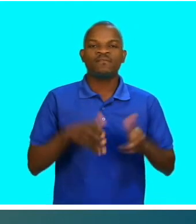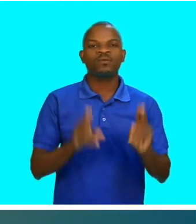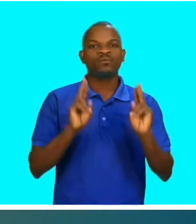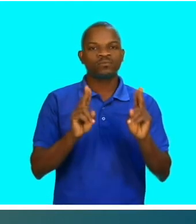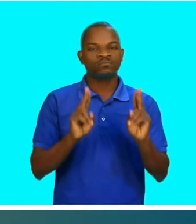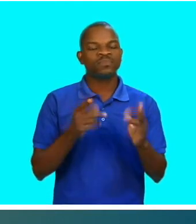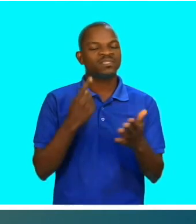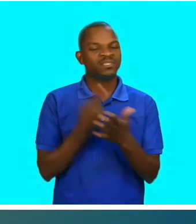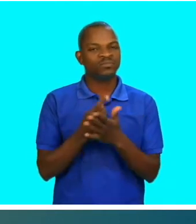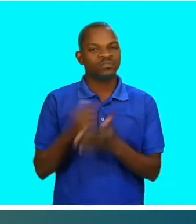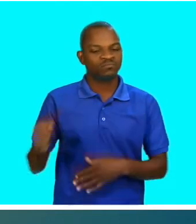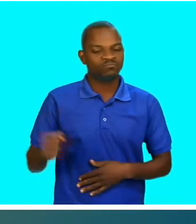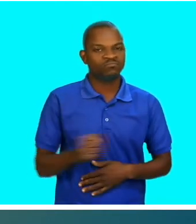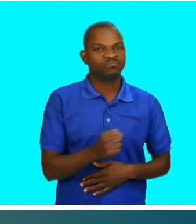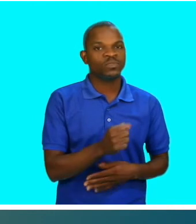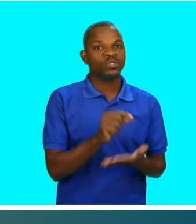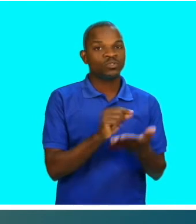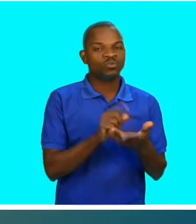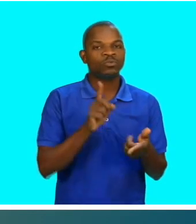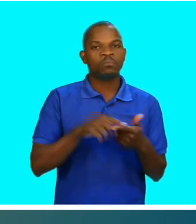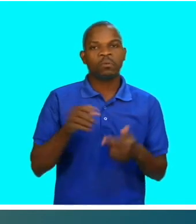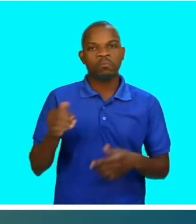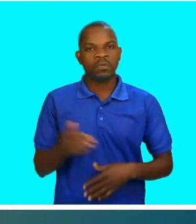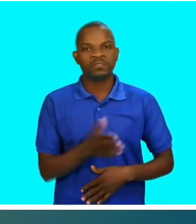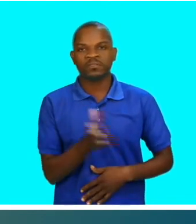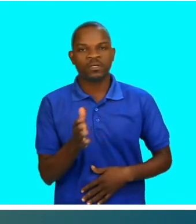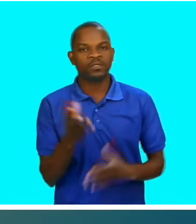né? Tem que levar à escola,